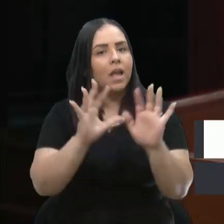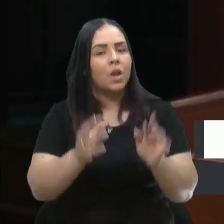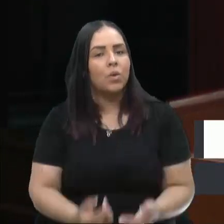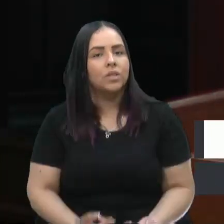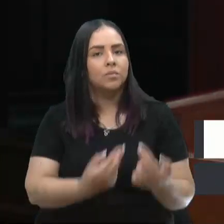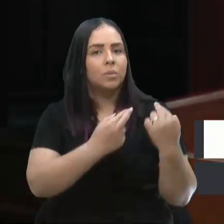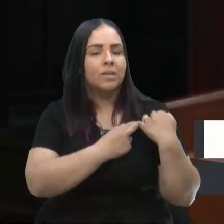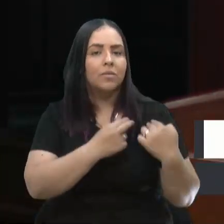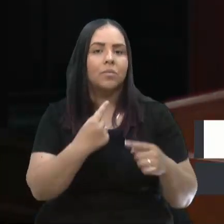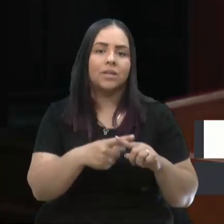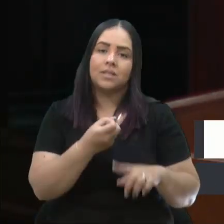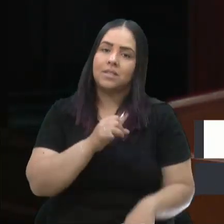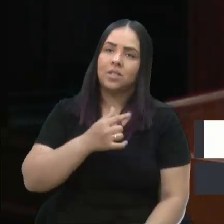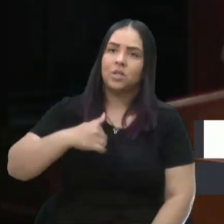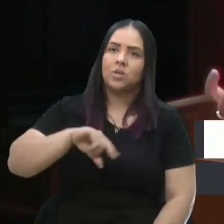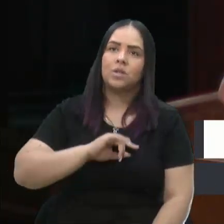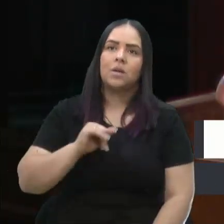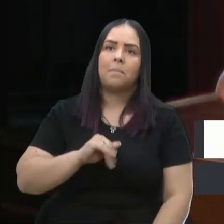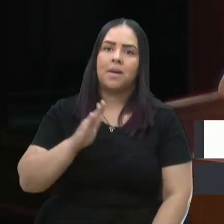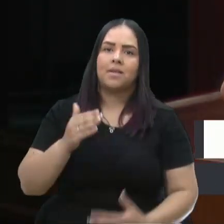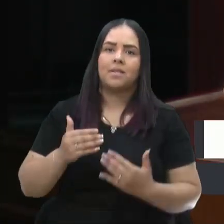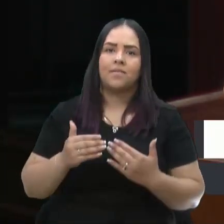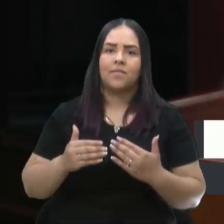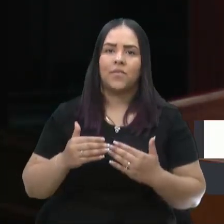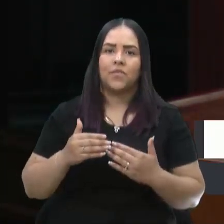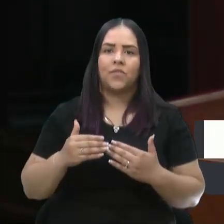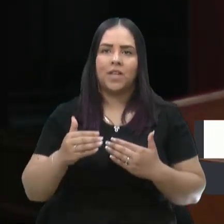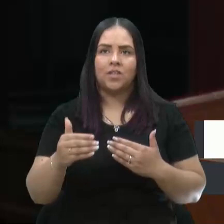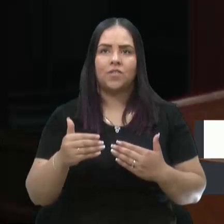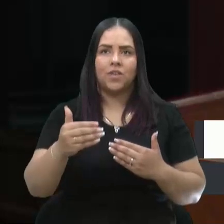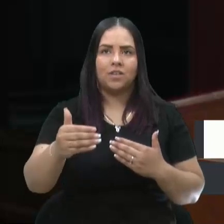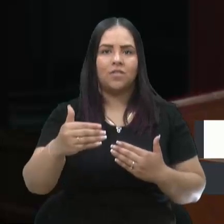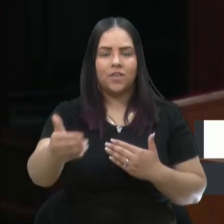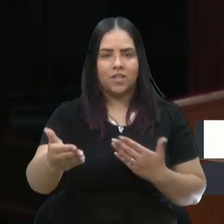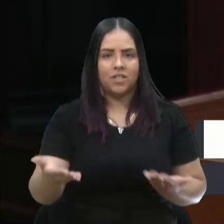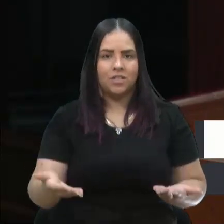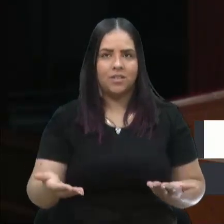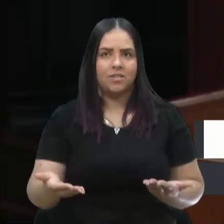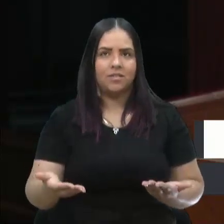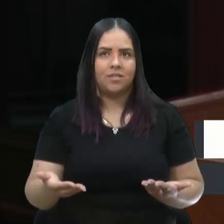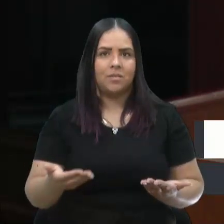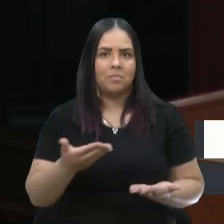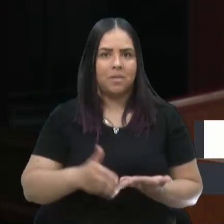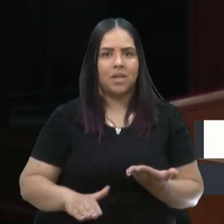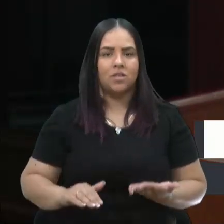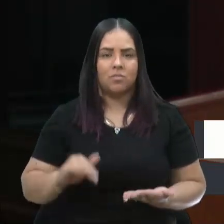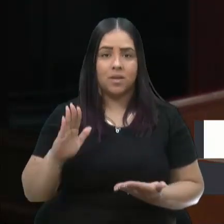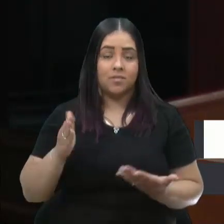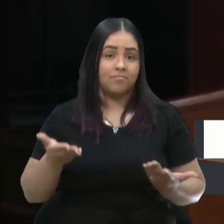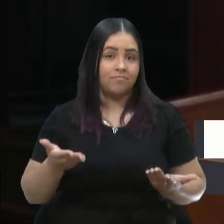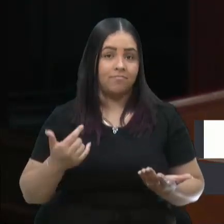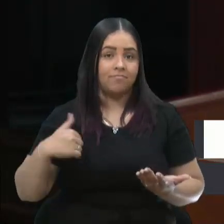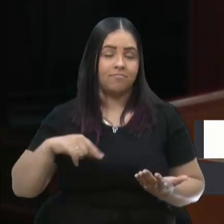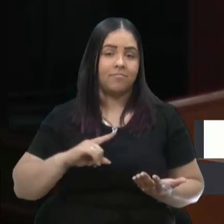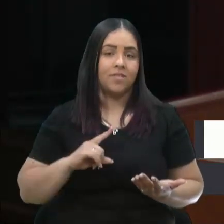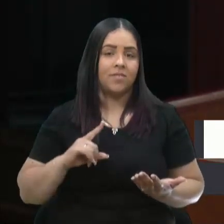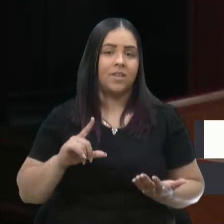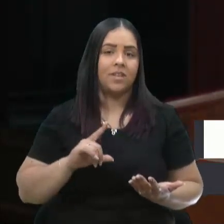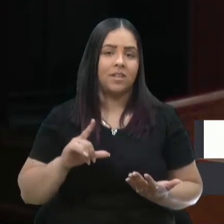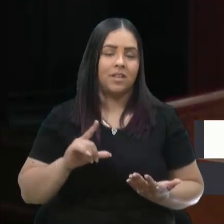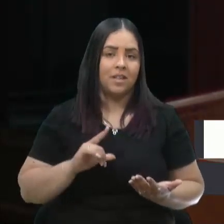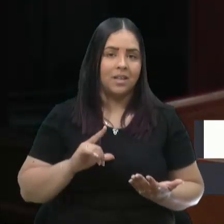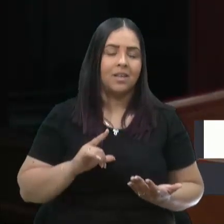responsabilidade de que quanto mais a gente jogar para frente isso, maior é o déficit. E logo ali, a gente vai entrar numa